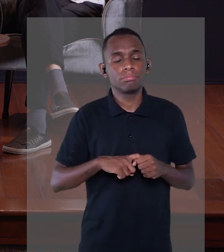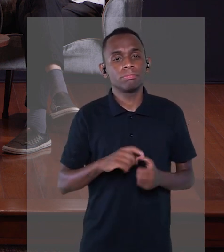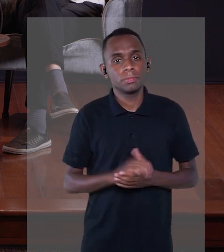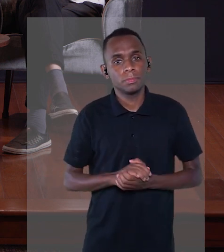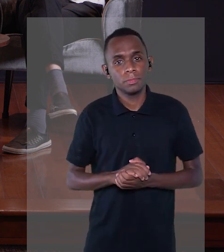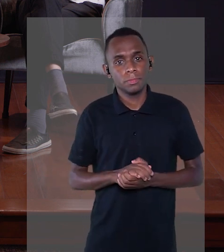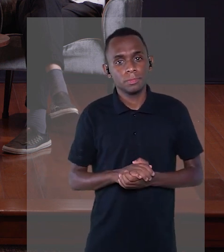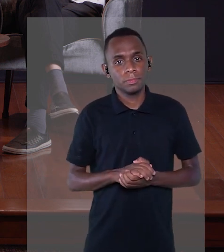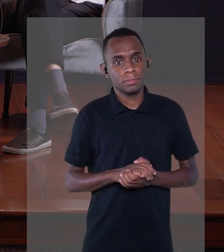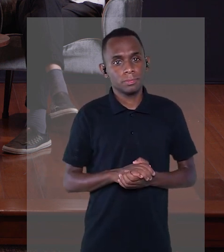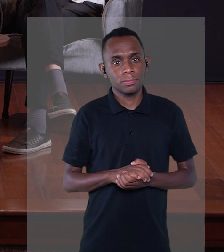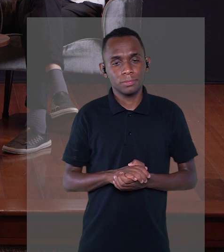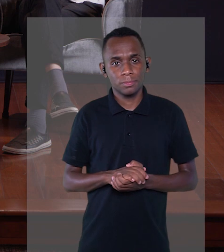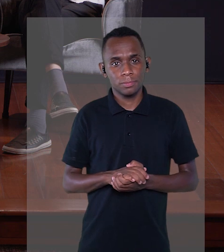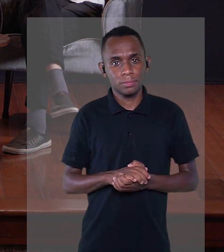mesmo.